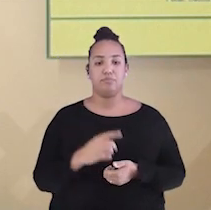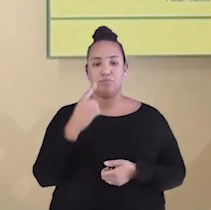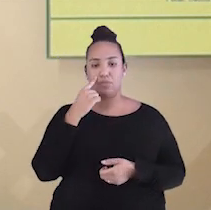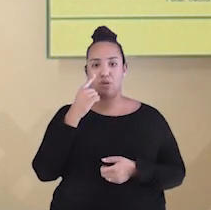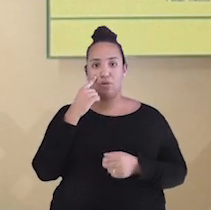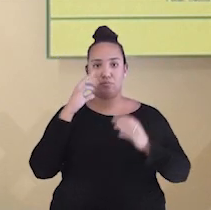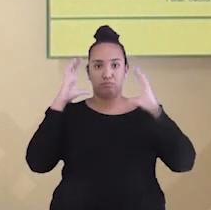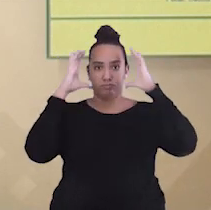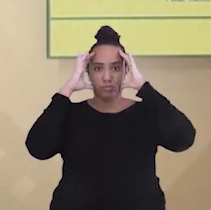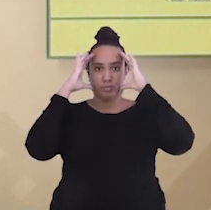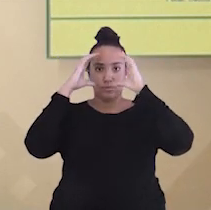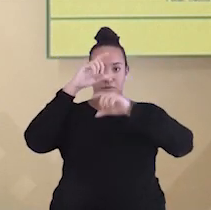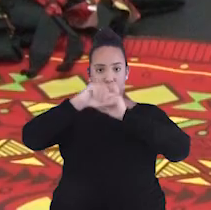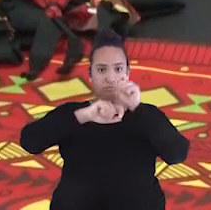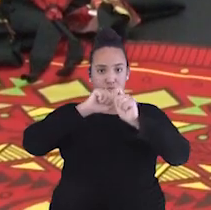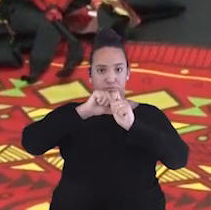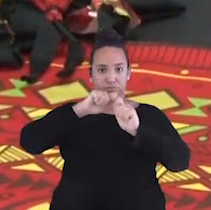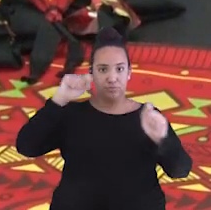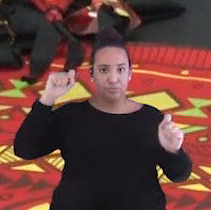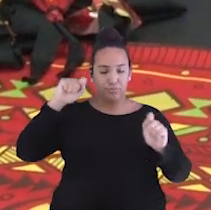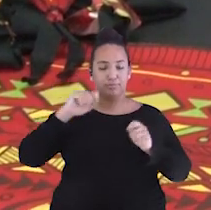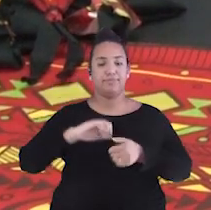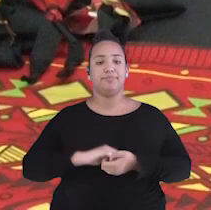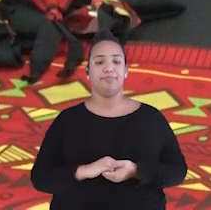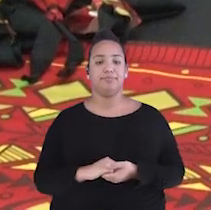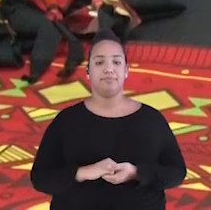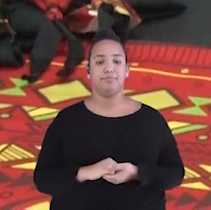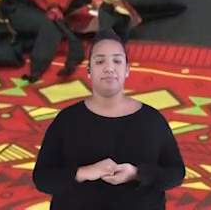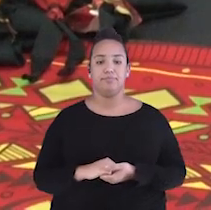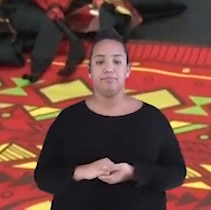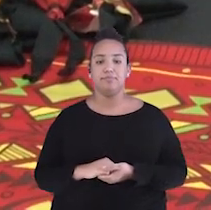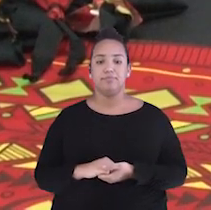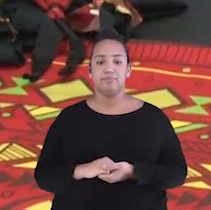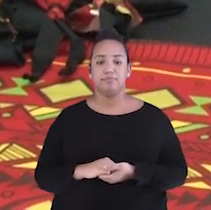inteiro assim e vamos dar um nó.